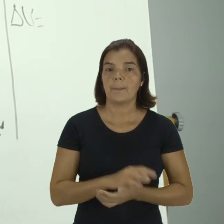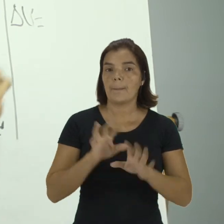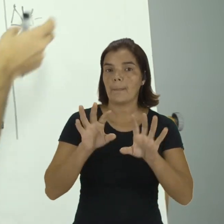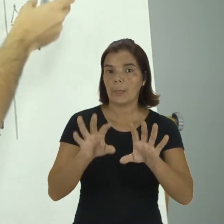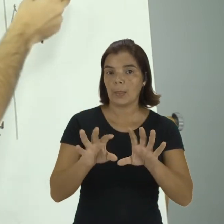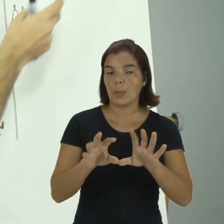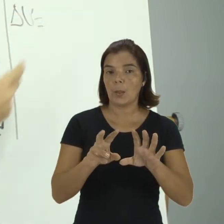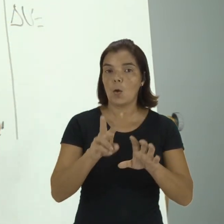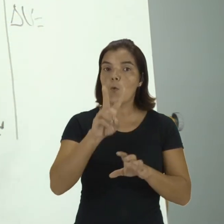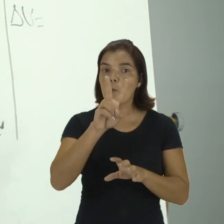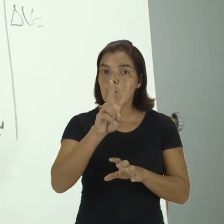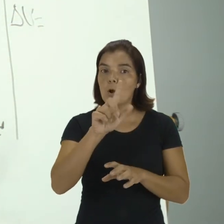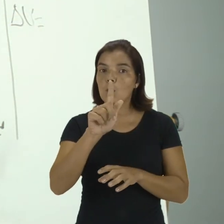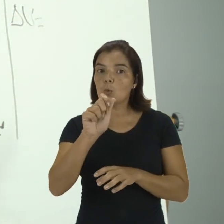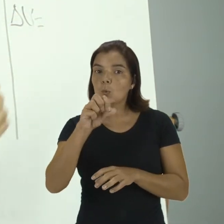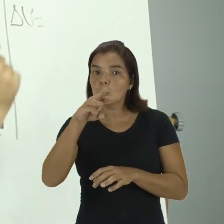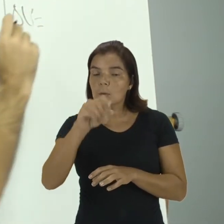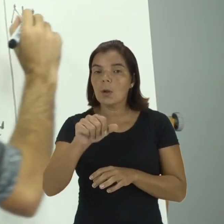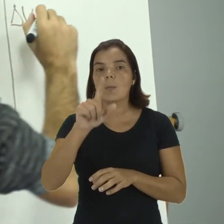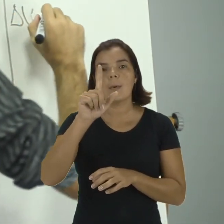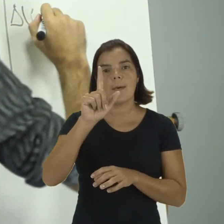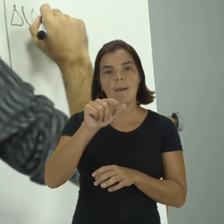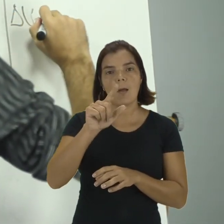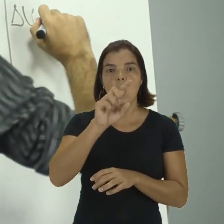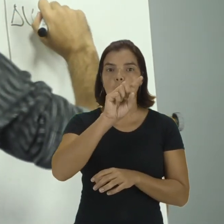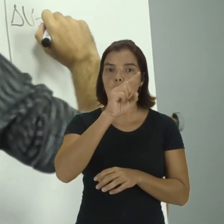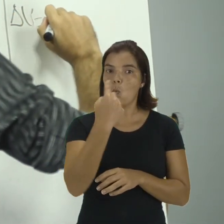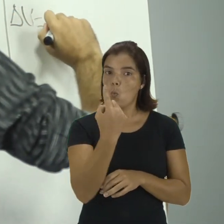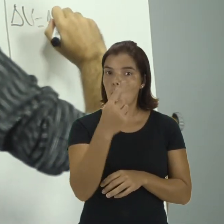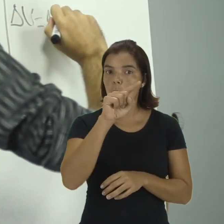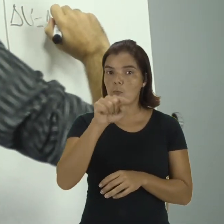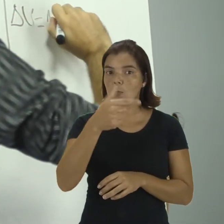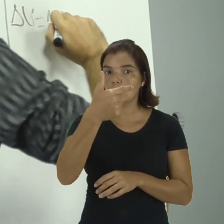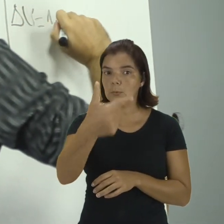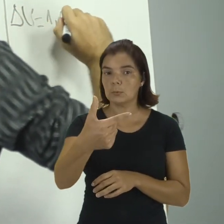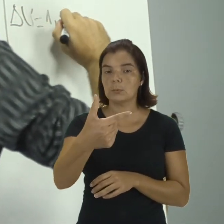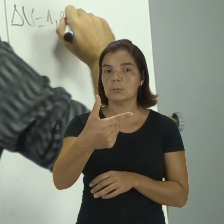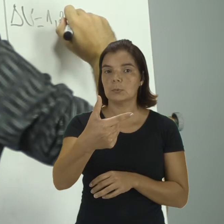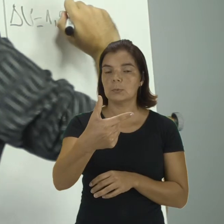caso, o valor do gama é esse daqui, 1,2